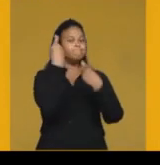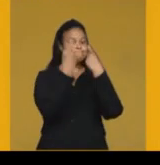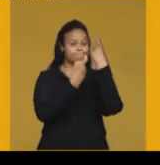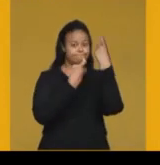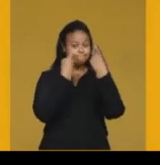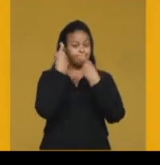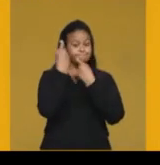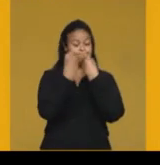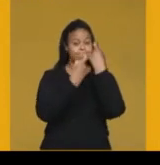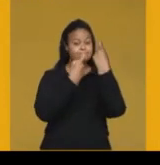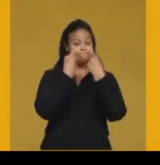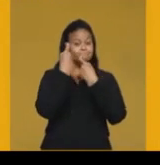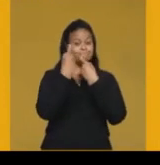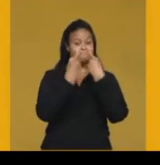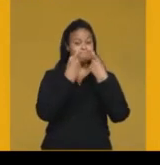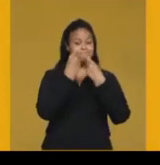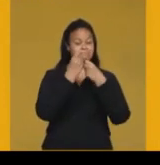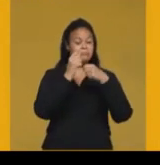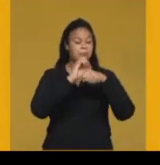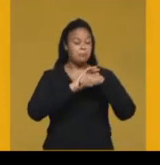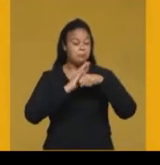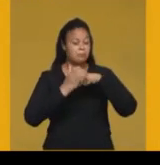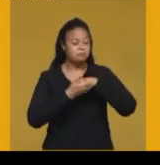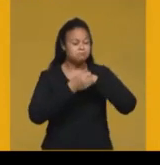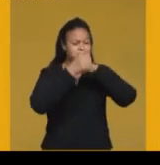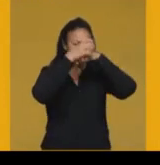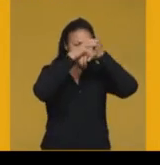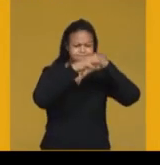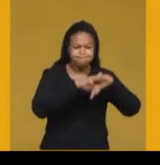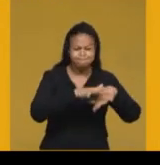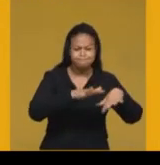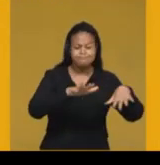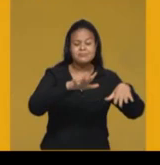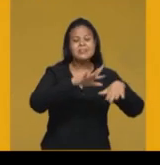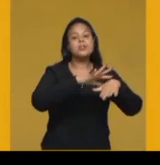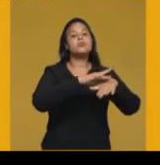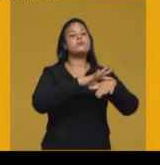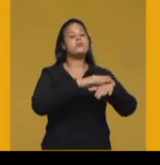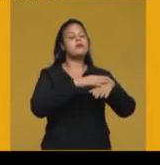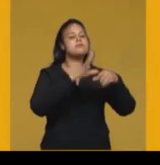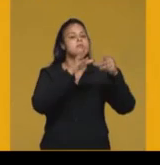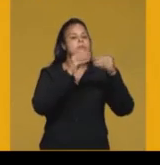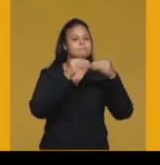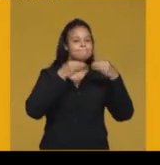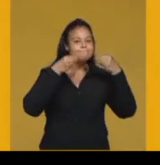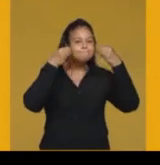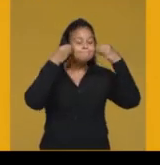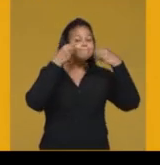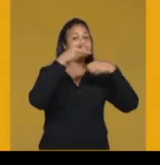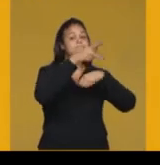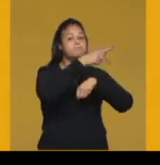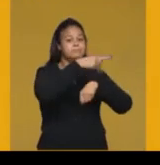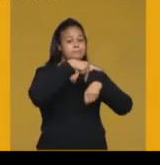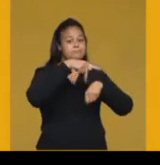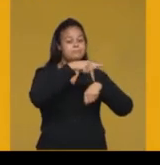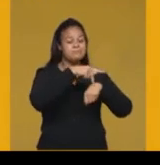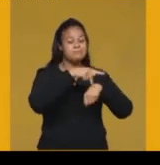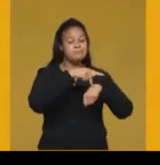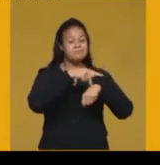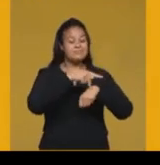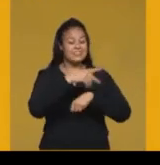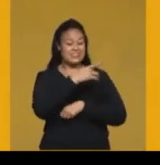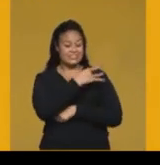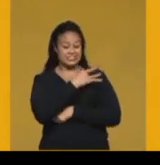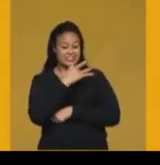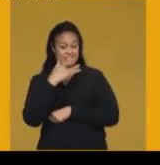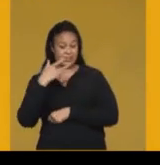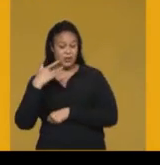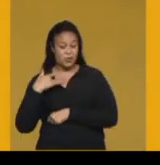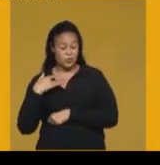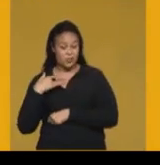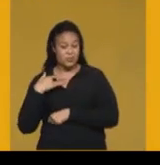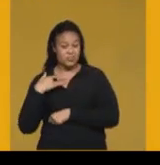com uma possível disseminação da doença por Moçambique, pois o nosso sistema de saúde não irá comportar,